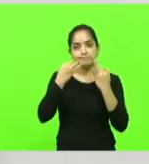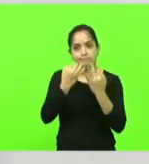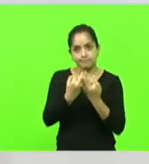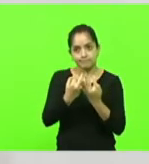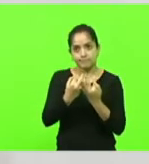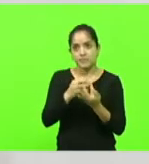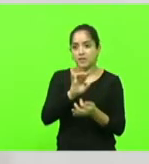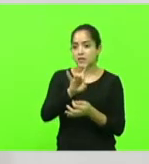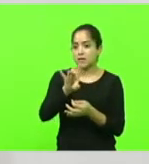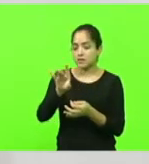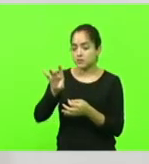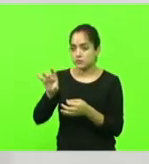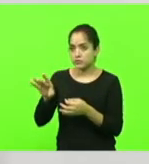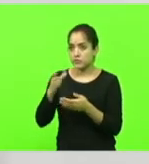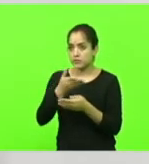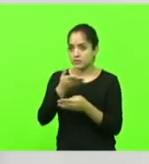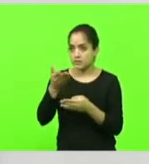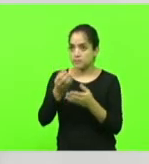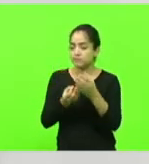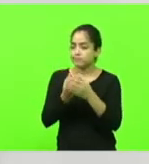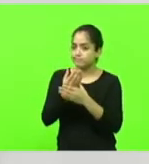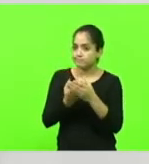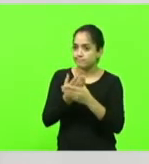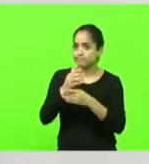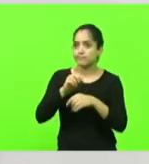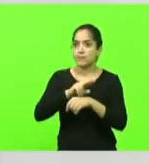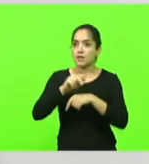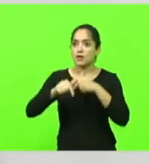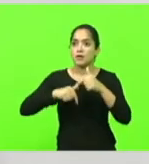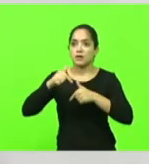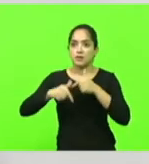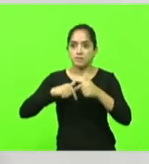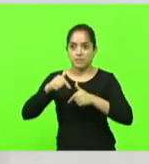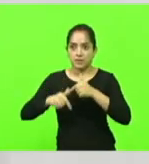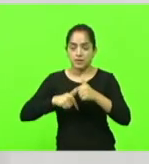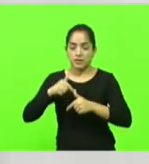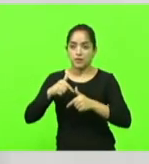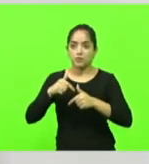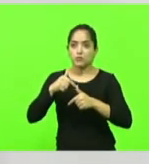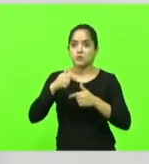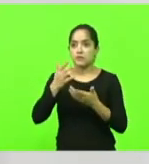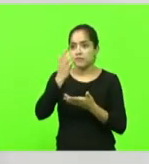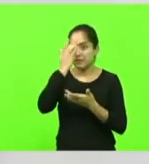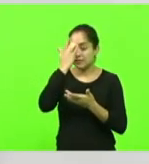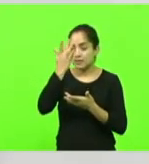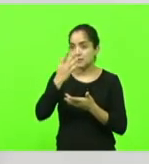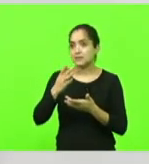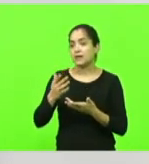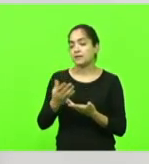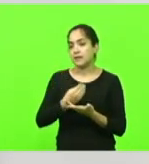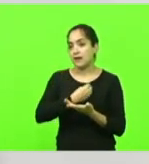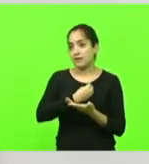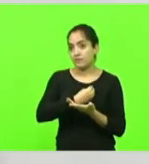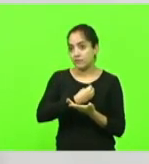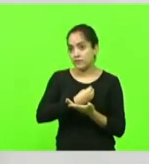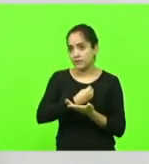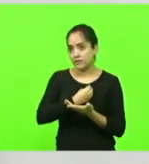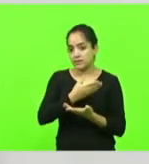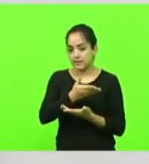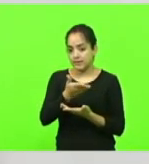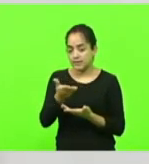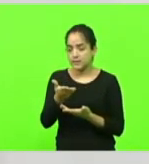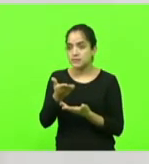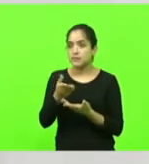cada um de nós, gerar mais empregos, mais renda, facilitar a vida daqueles e daquelas que vivem da agricultura.